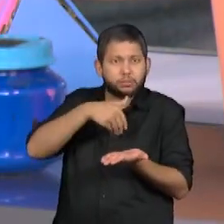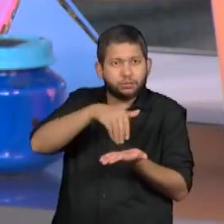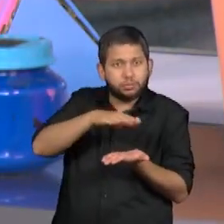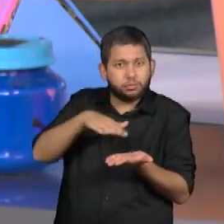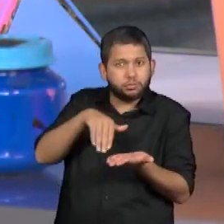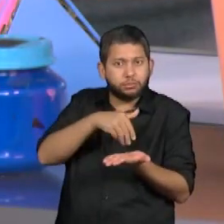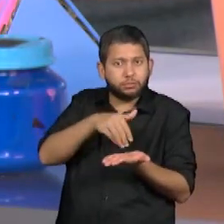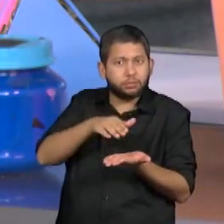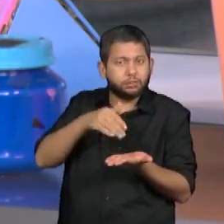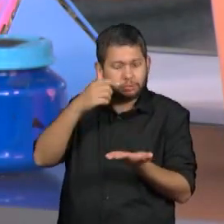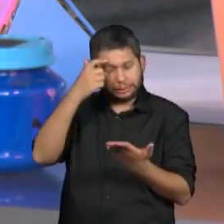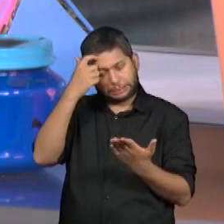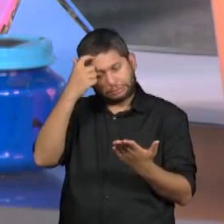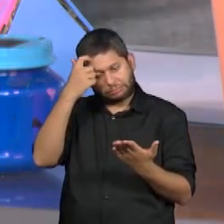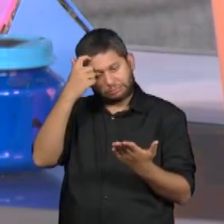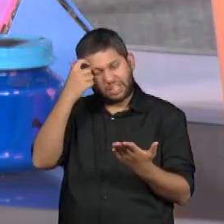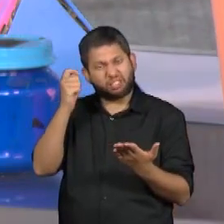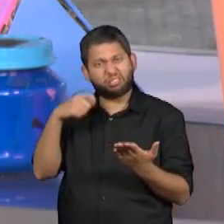arrumadinha aqui, ó.